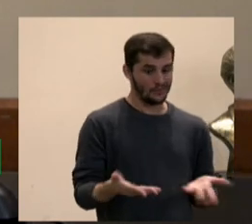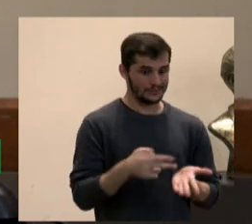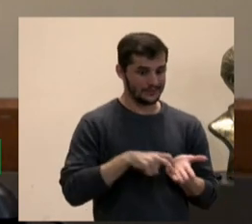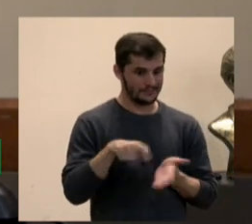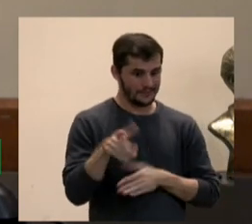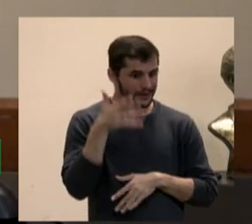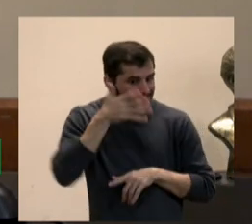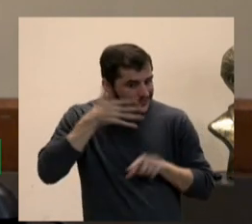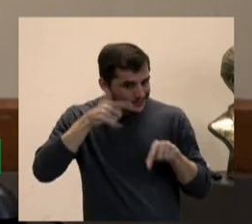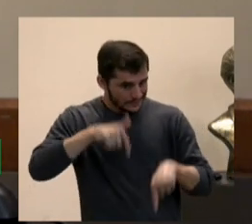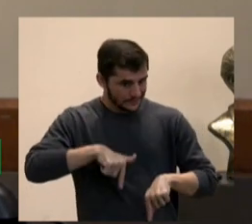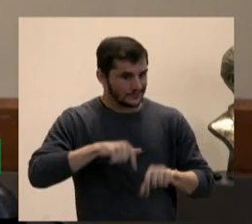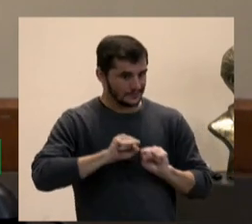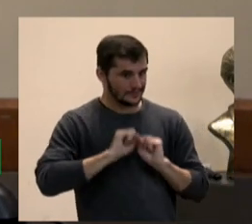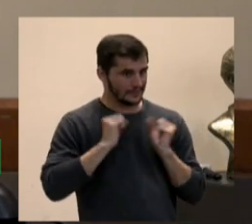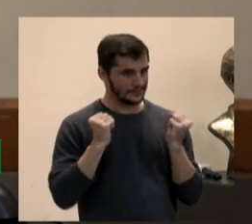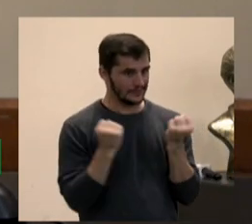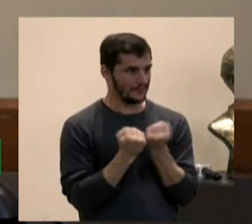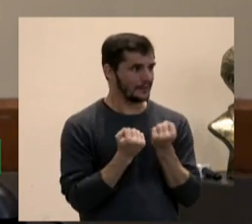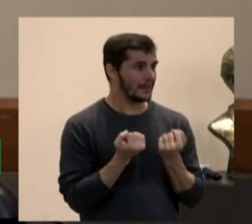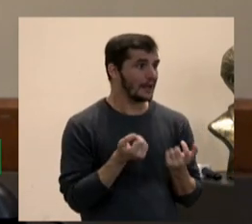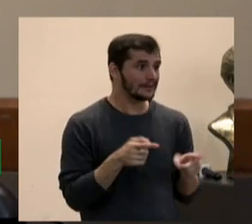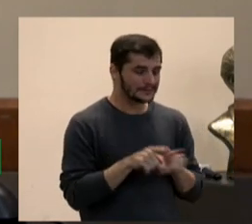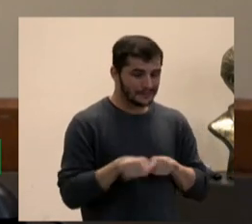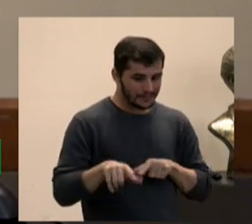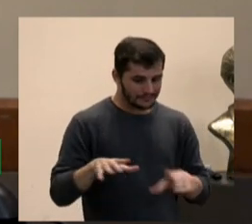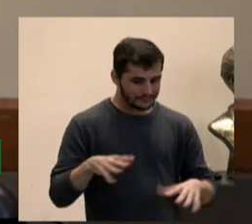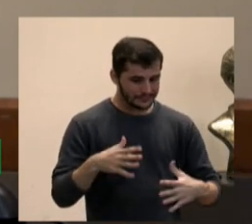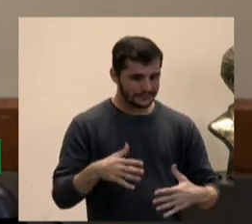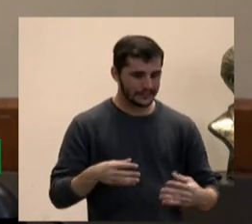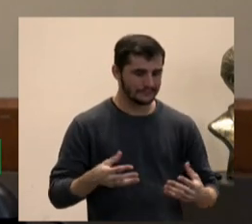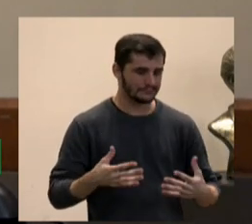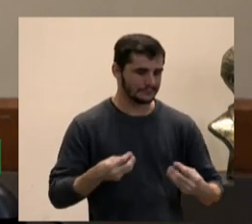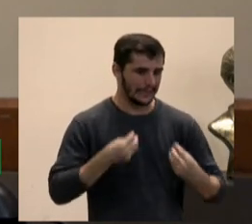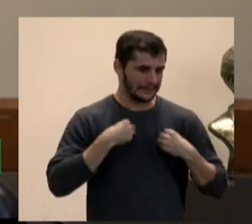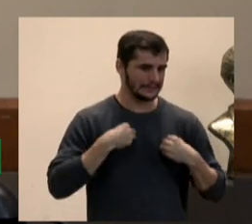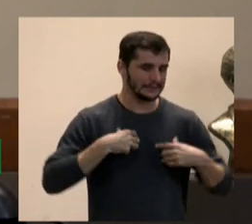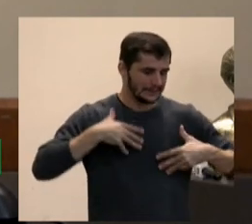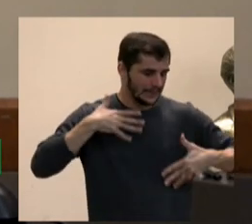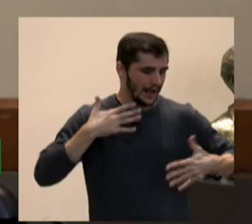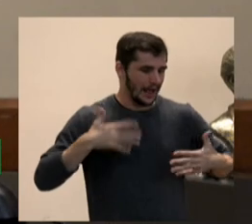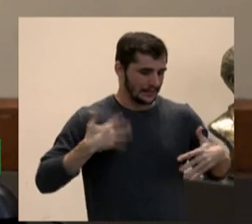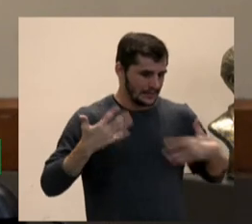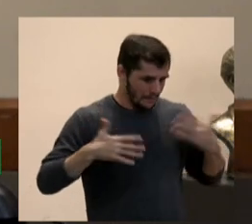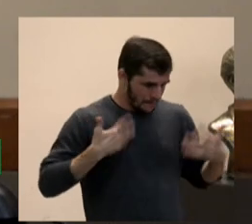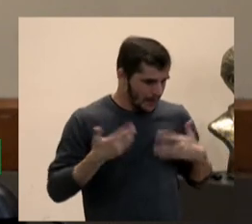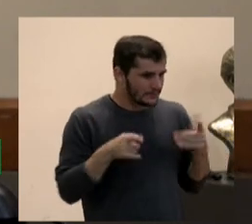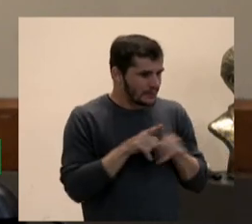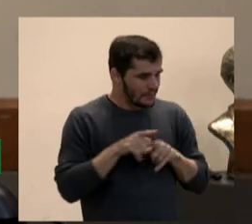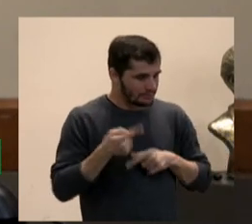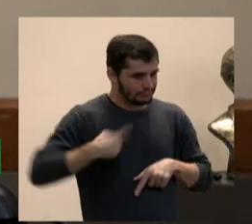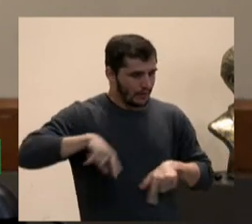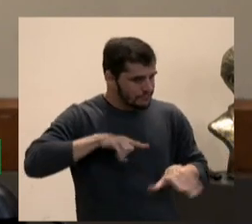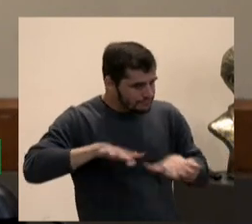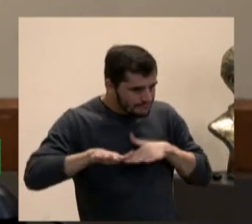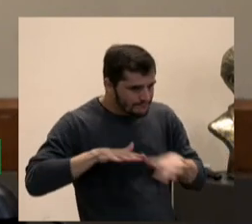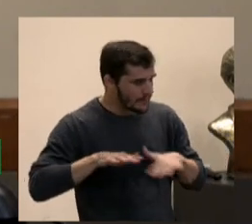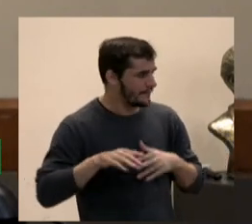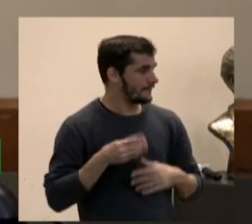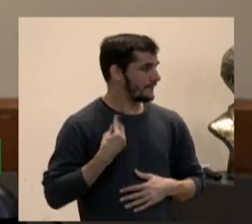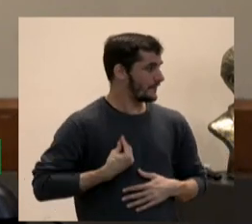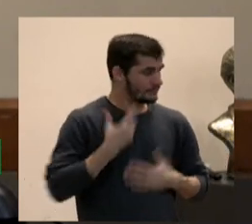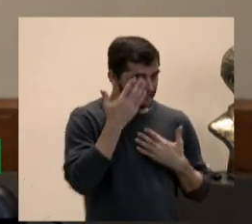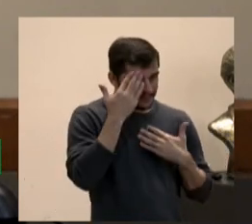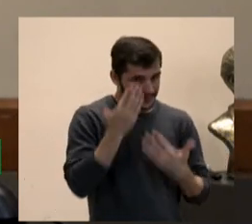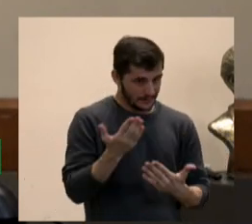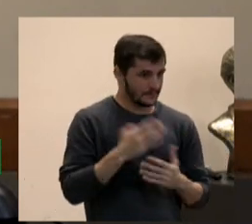discurso, e isso também nos anima e nos mobiliza, né? Então, agradecer muito. Eu